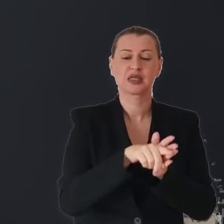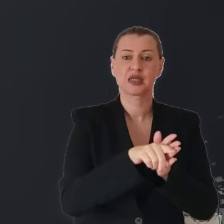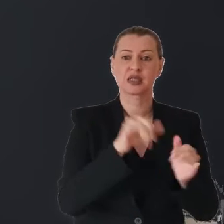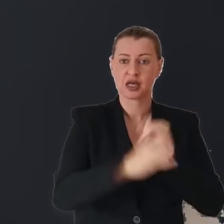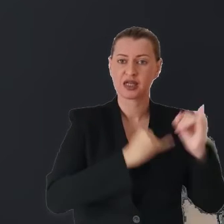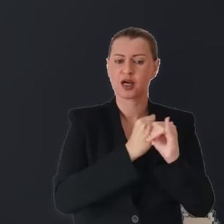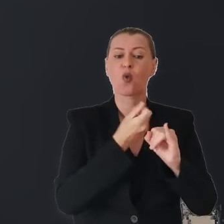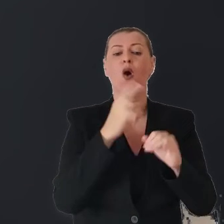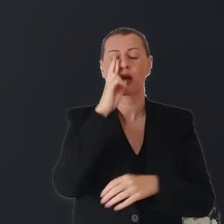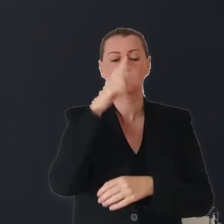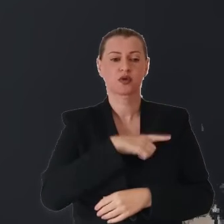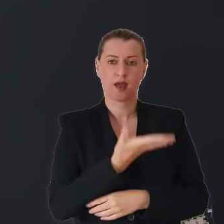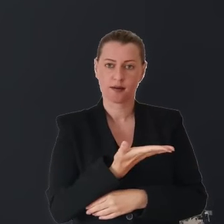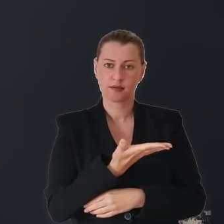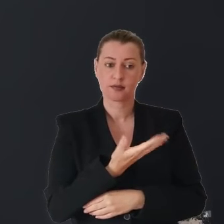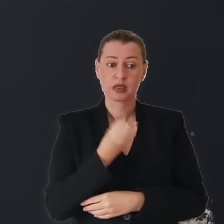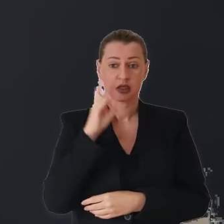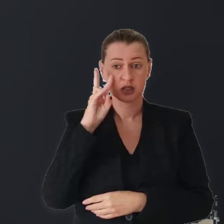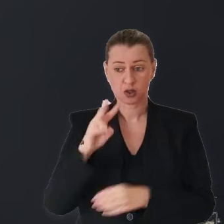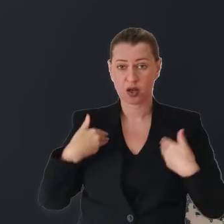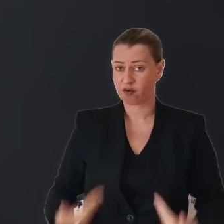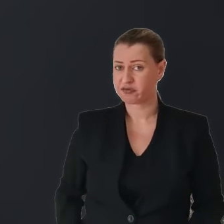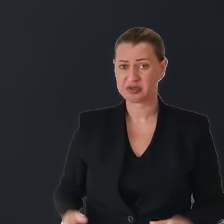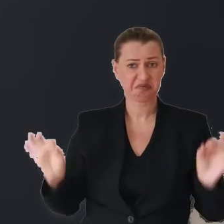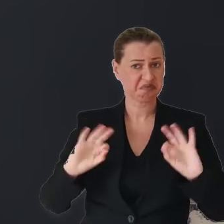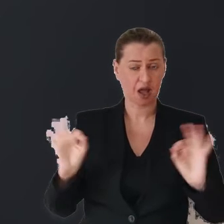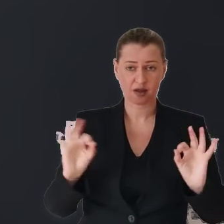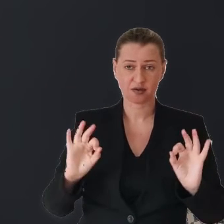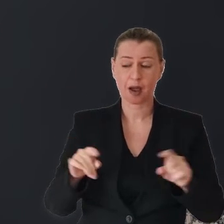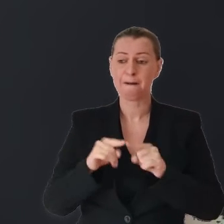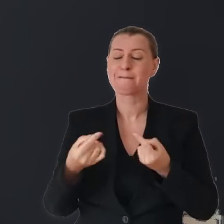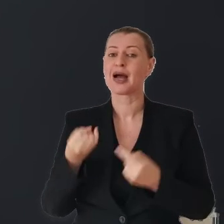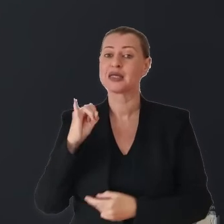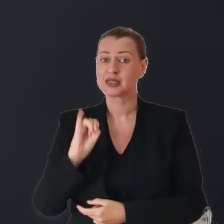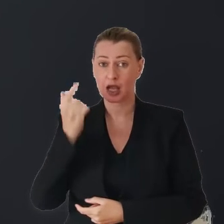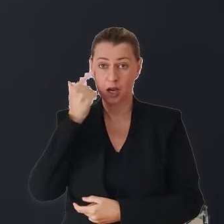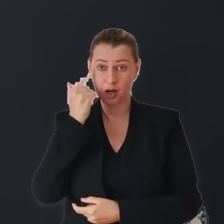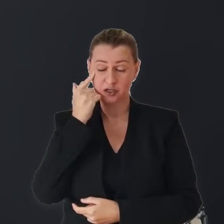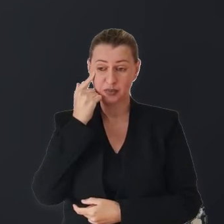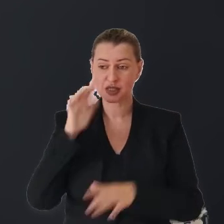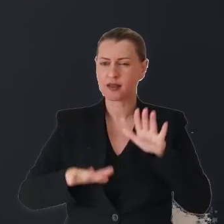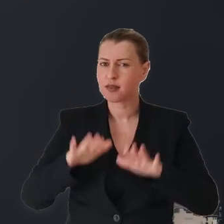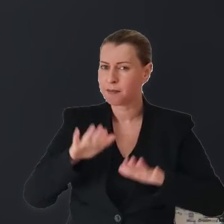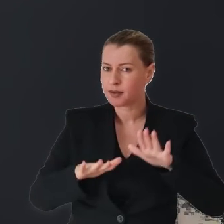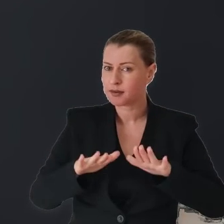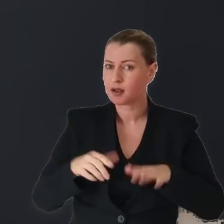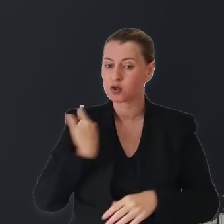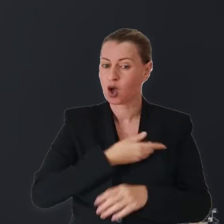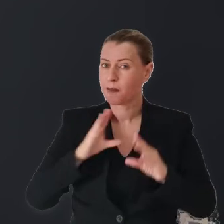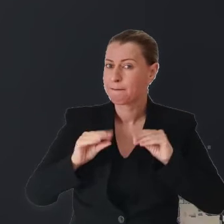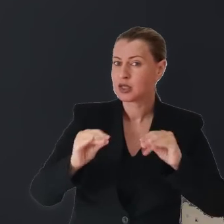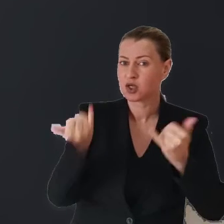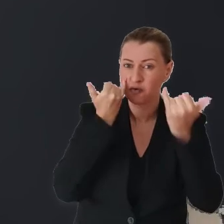Que risco tem uma pesquisa online? Se a gente olhar para o risco físico, nenhum. Mas se a gente pensar que, dependendo, a gente está mexendo